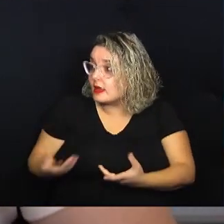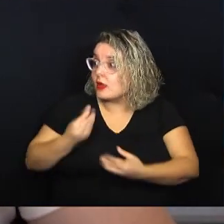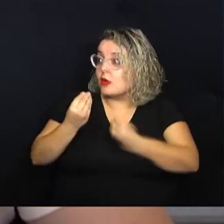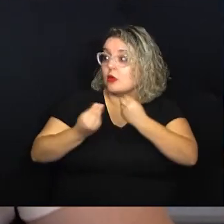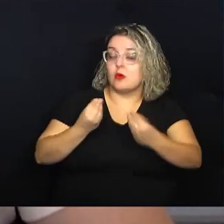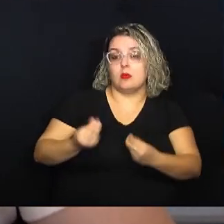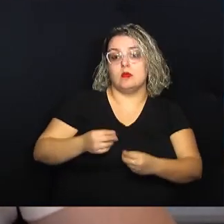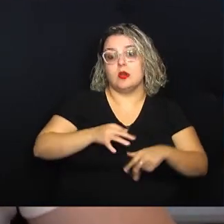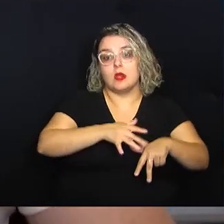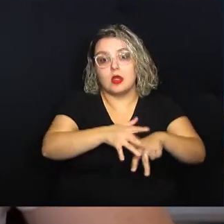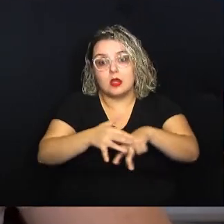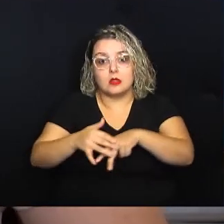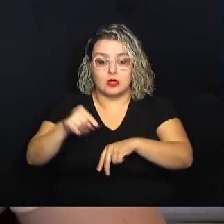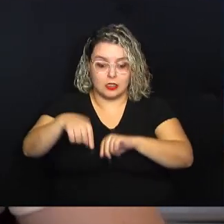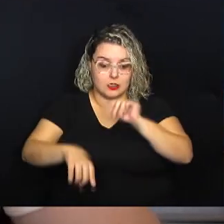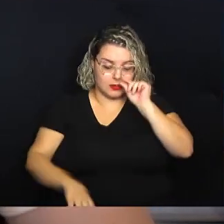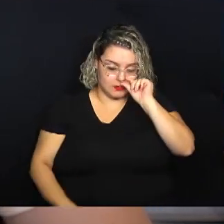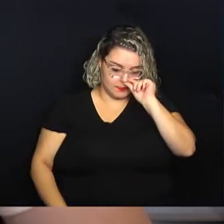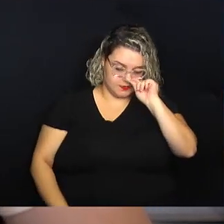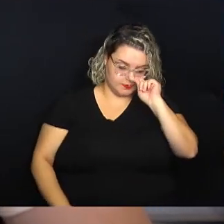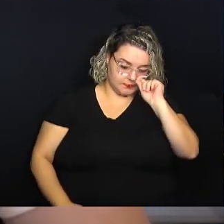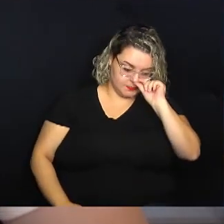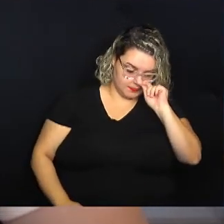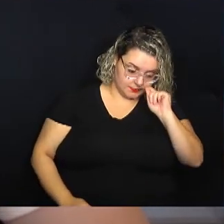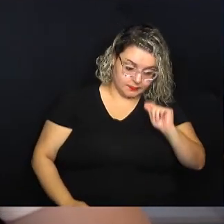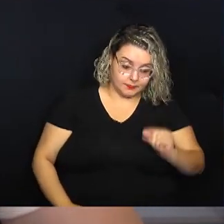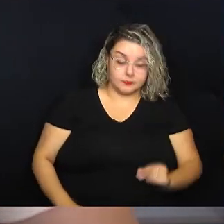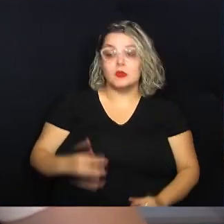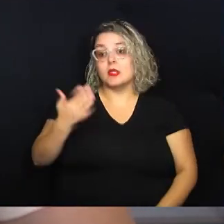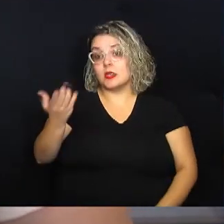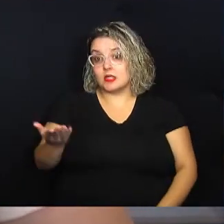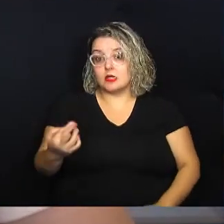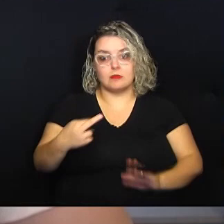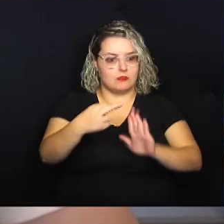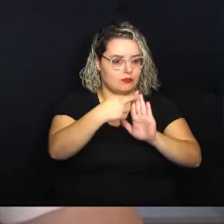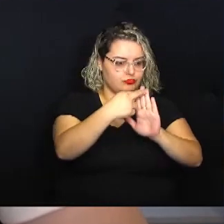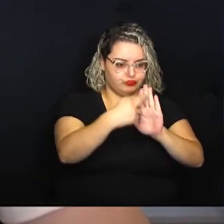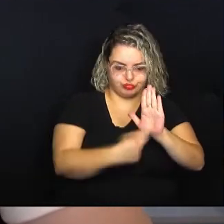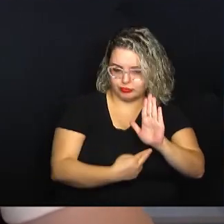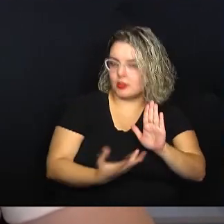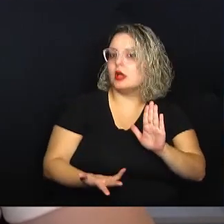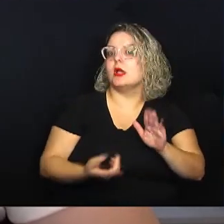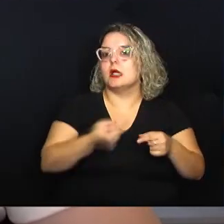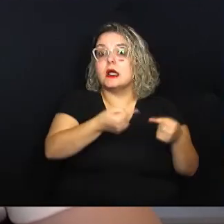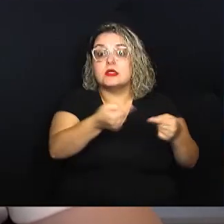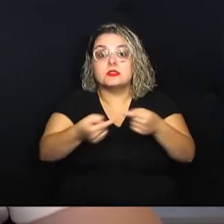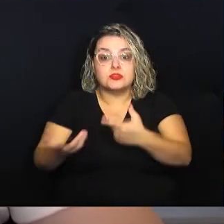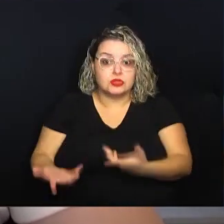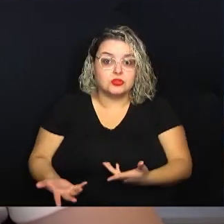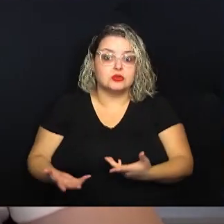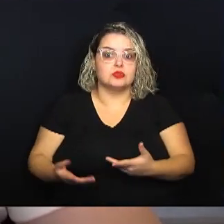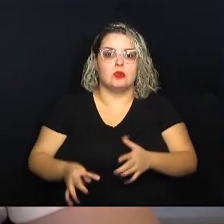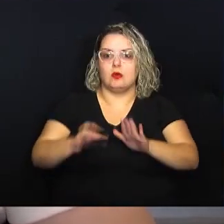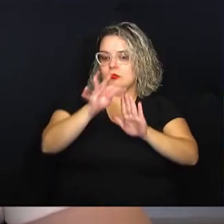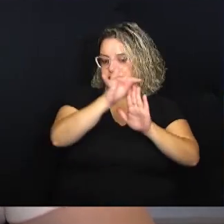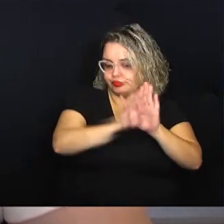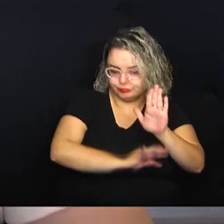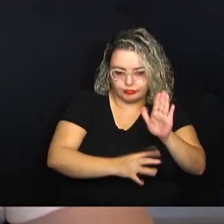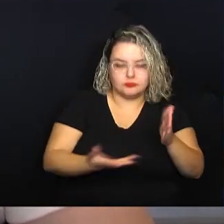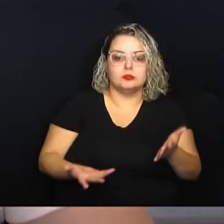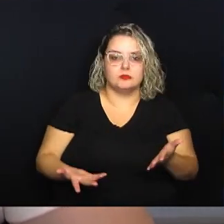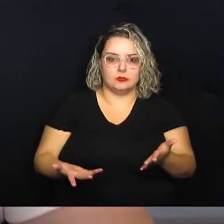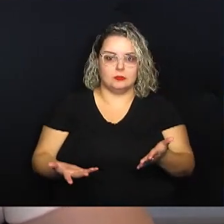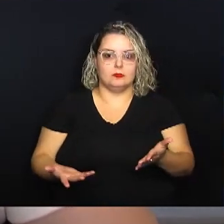aqui da Unicamp. E foi aí que ele fez esse roteiro, discutimos, né, o texto, ele me mostrou o texto, e aí